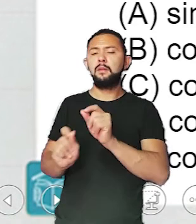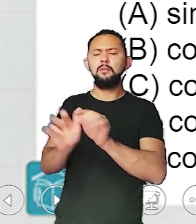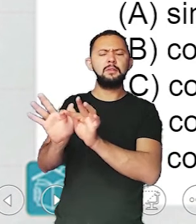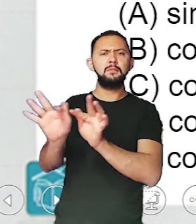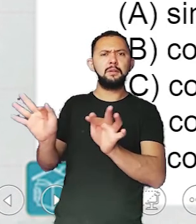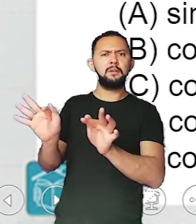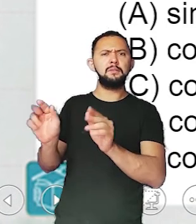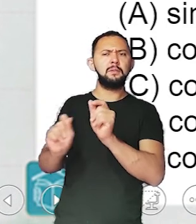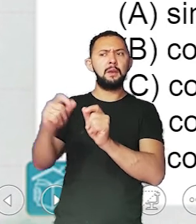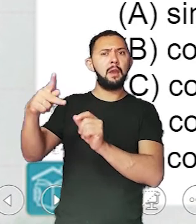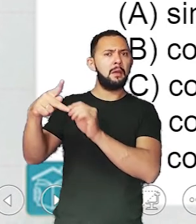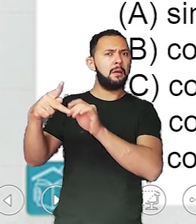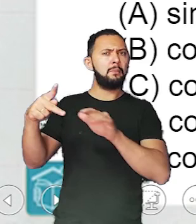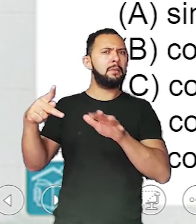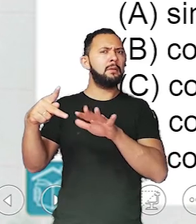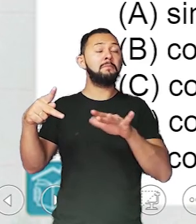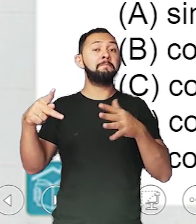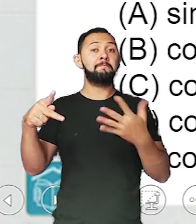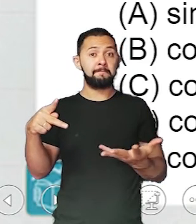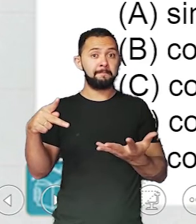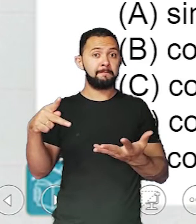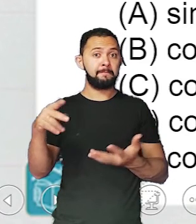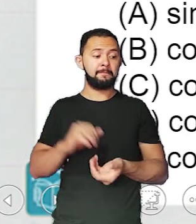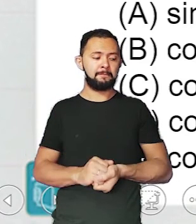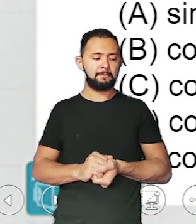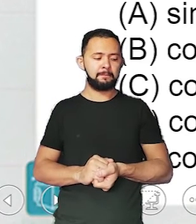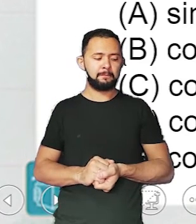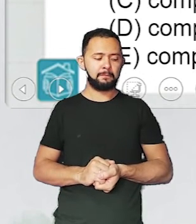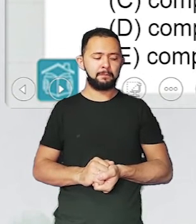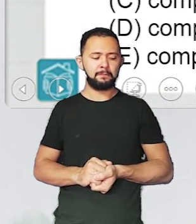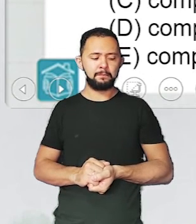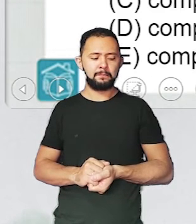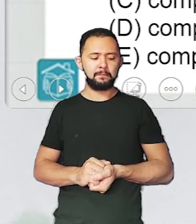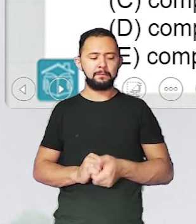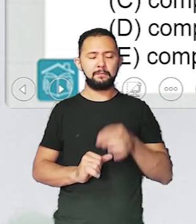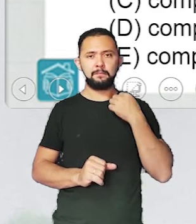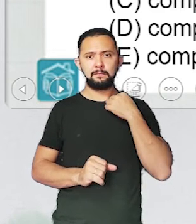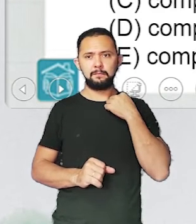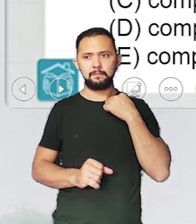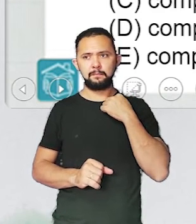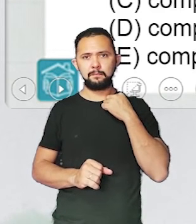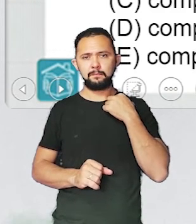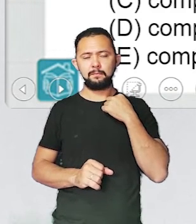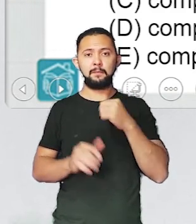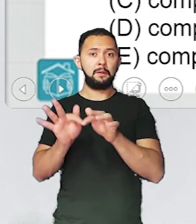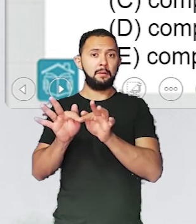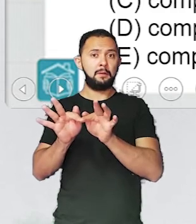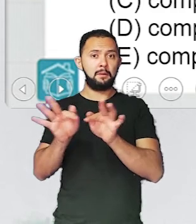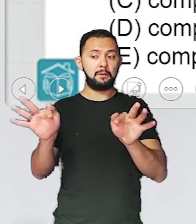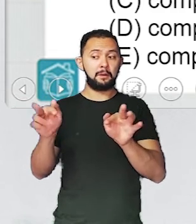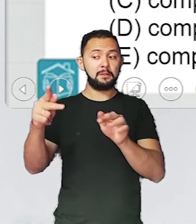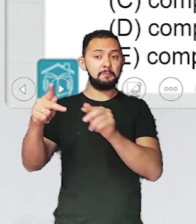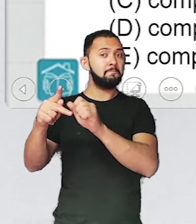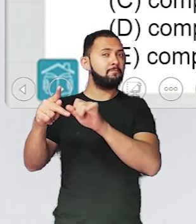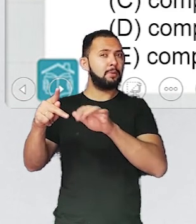janeiro de 1922. Vamos lá. Quem gosta de história vai lembrar bem. Então, diga ao povo que fico é um período. Ele quer saber